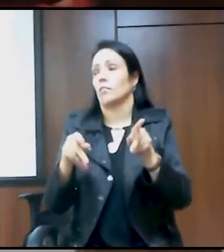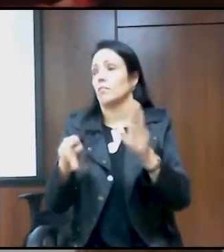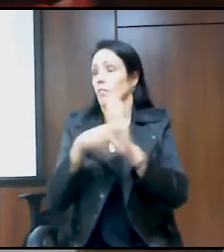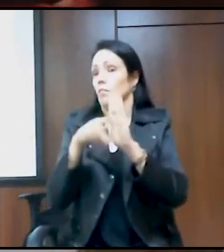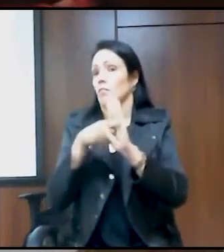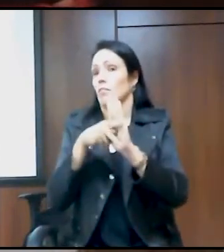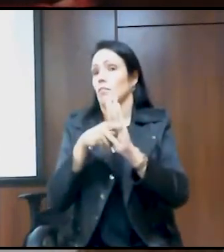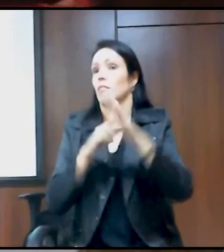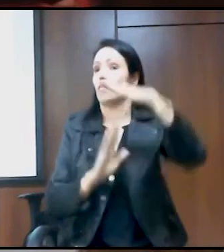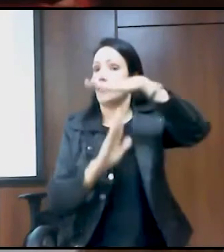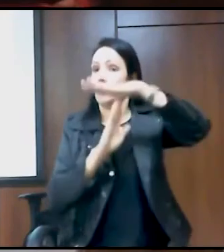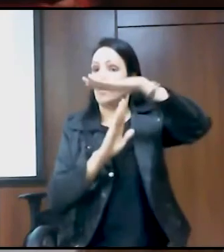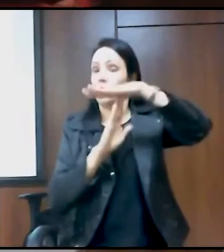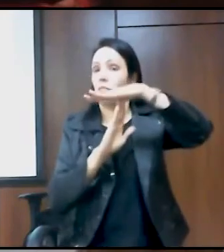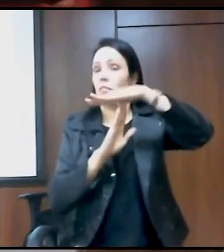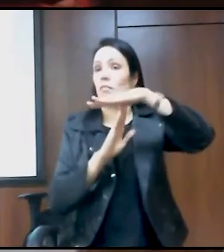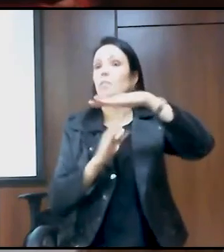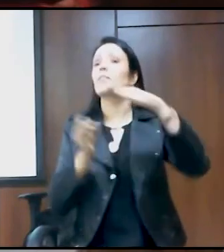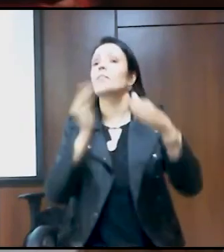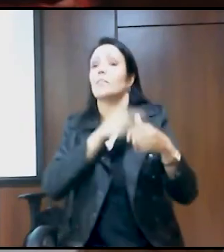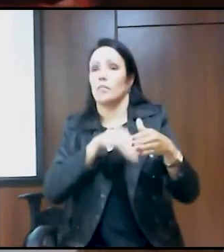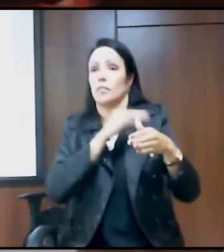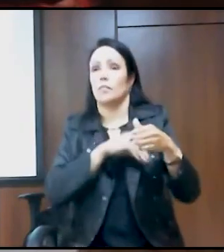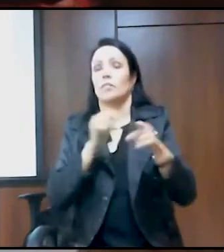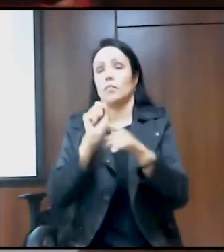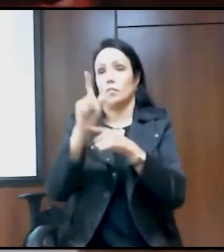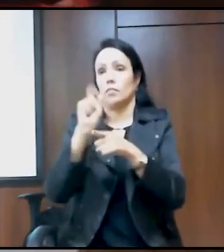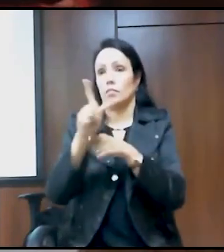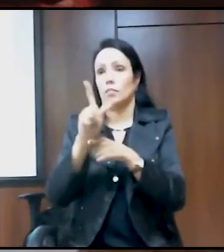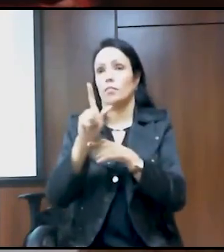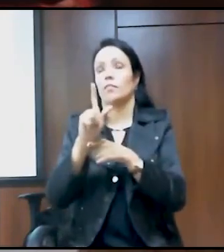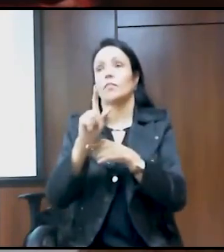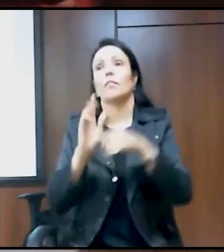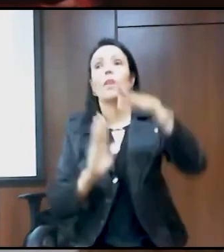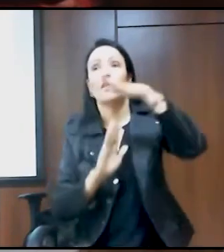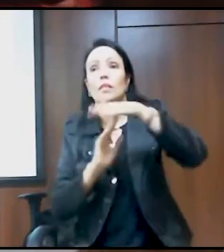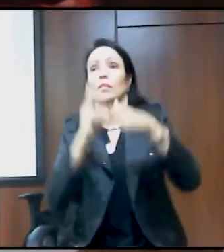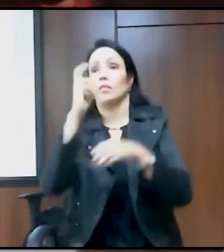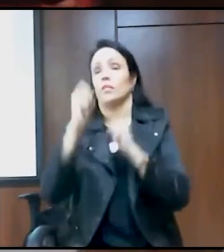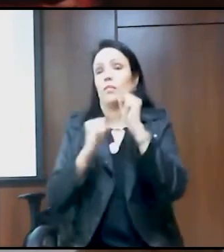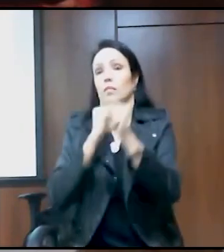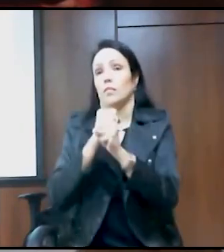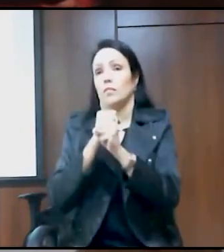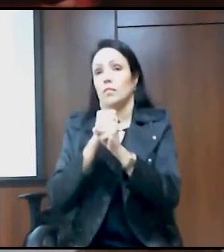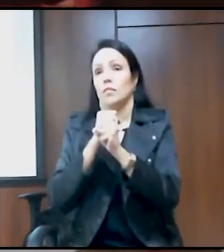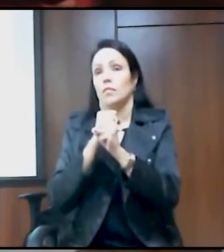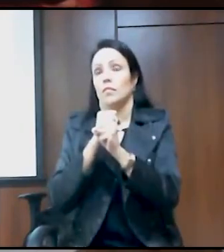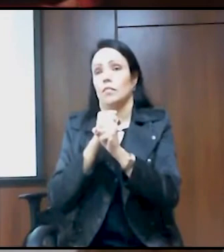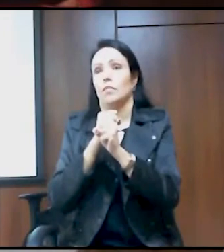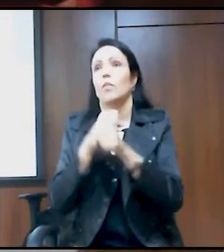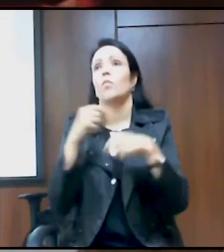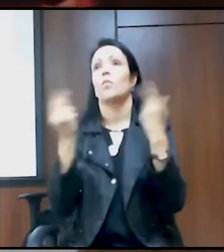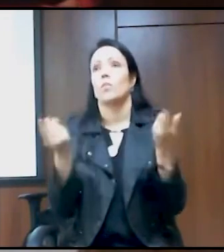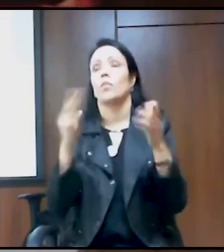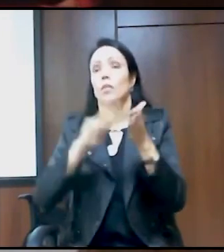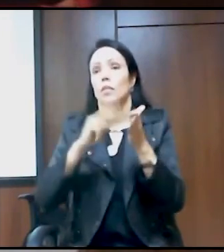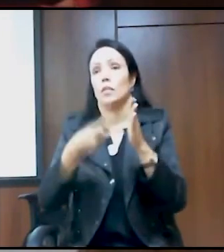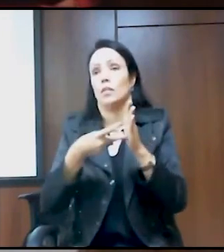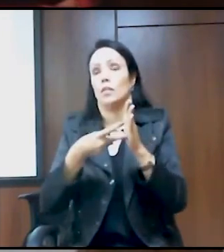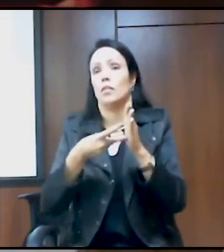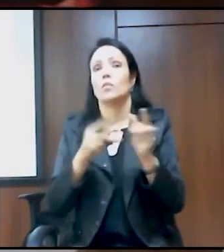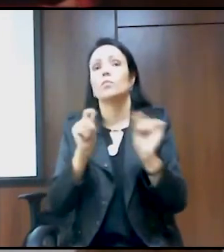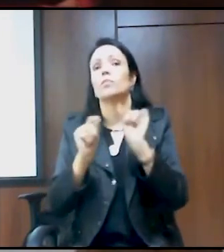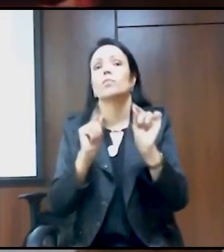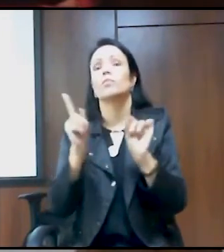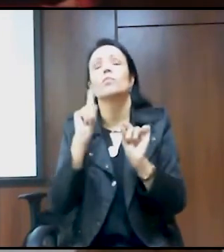vai ter um teto de você receber o auxílio aluguel por no máximo 5 anos. Né? O que isso significa? Não significa